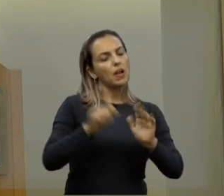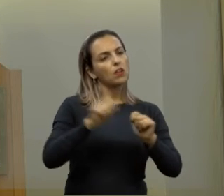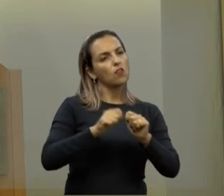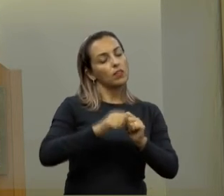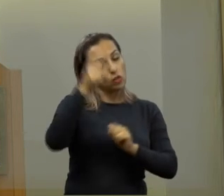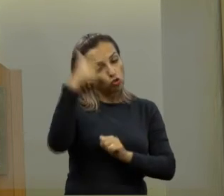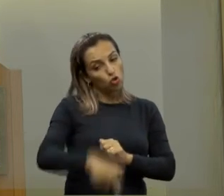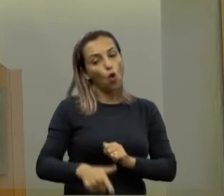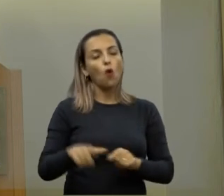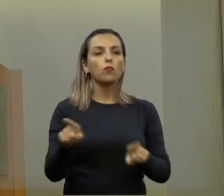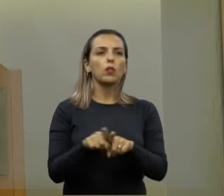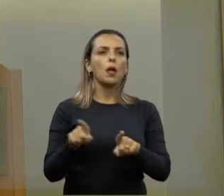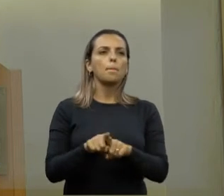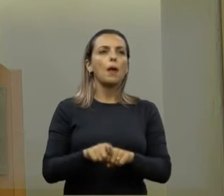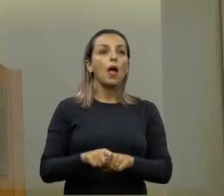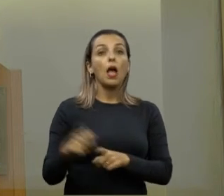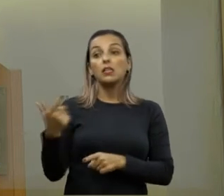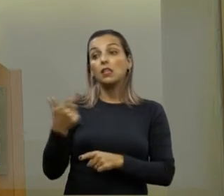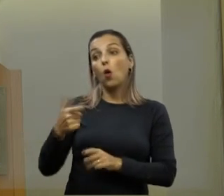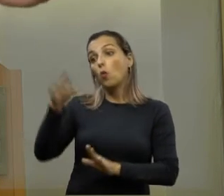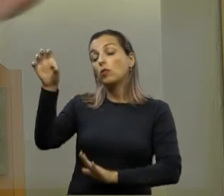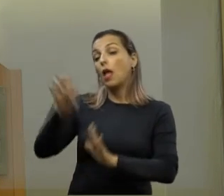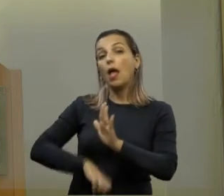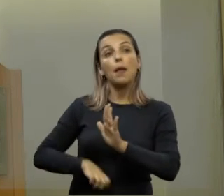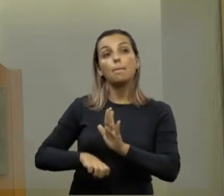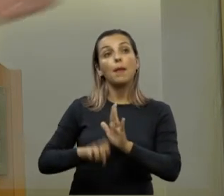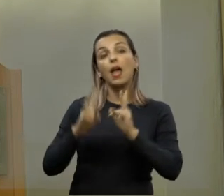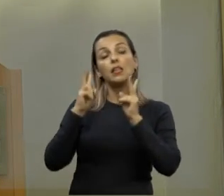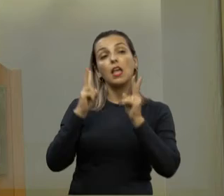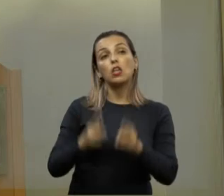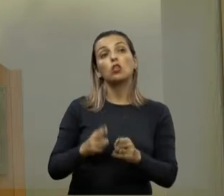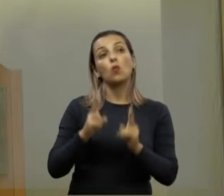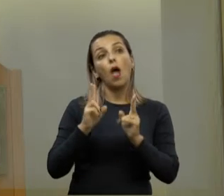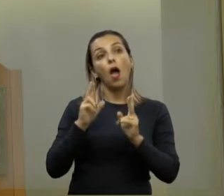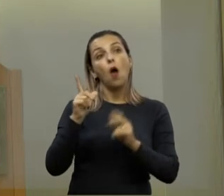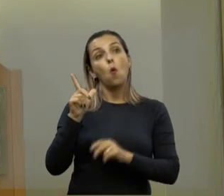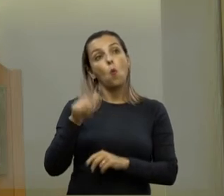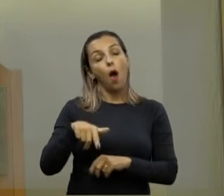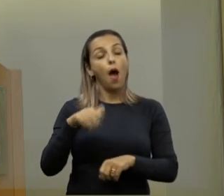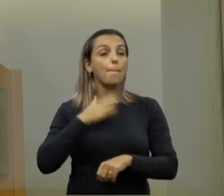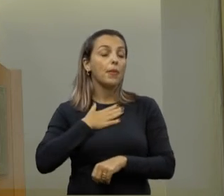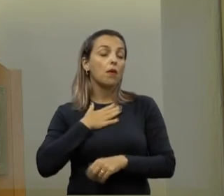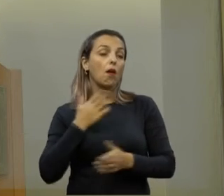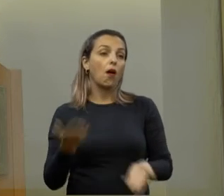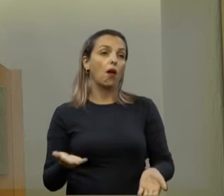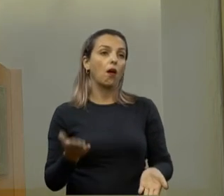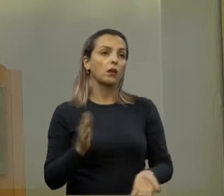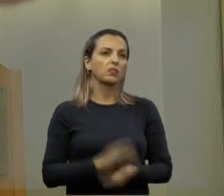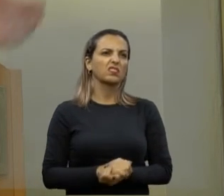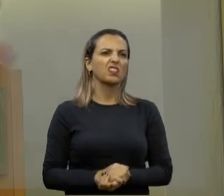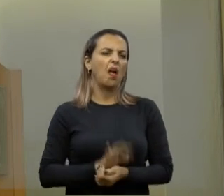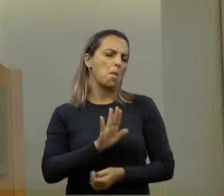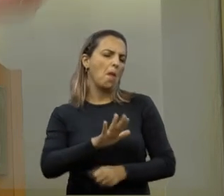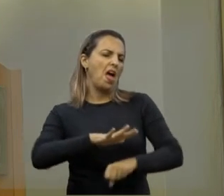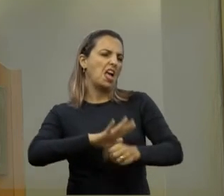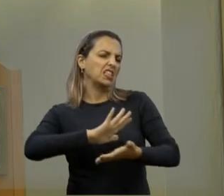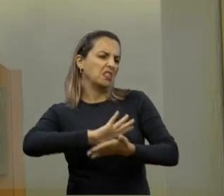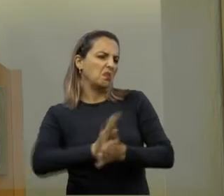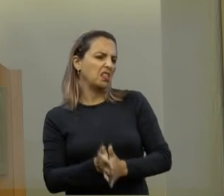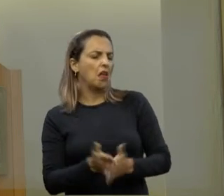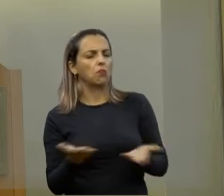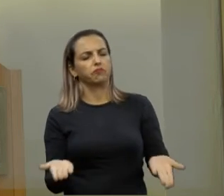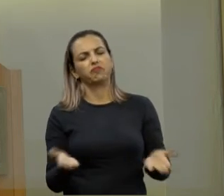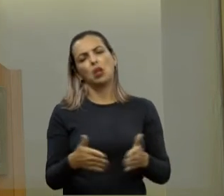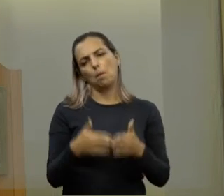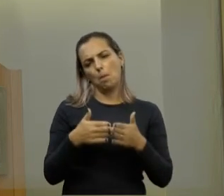também o segundo a segunda emenda chegou na minha pronta para mim mesma gente uma discriminação me